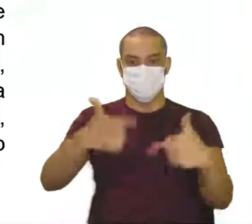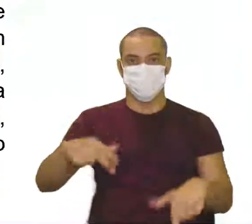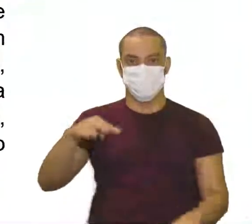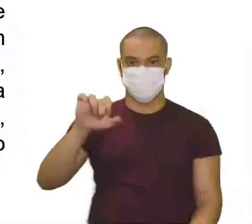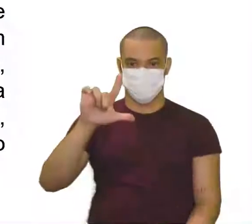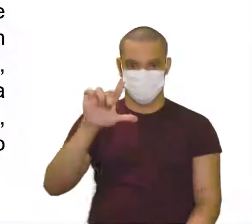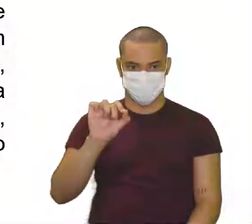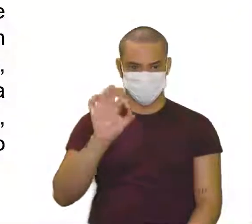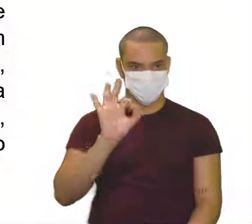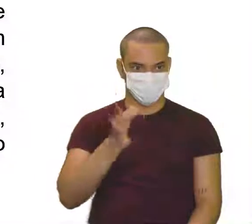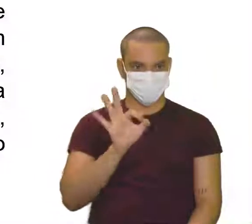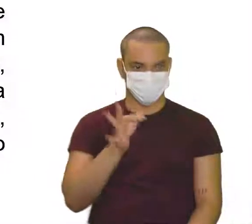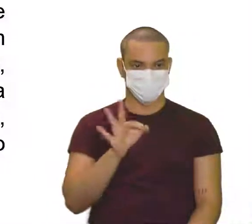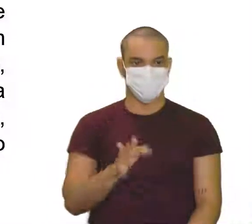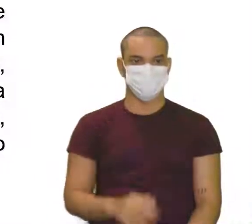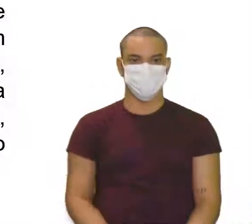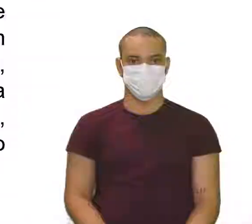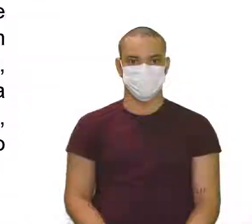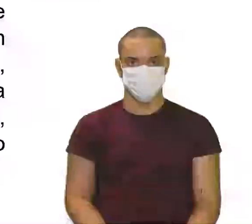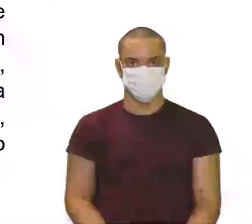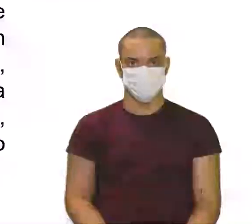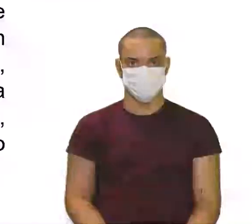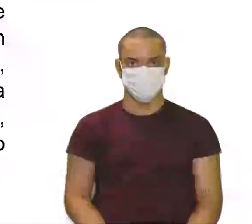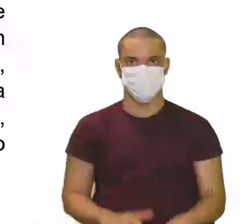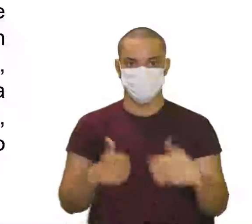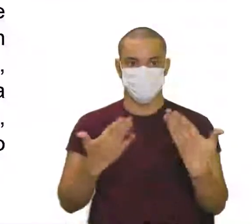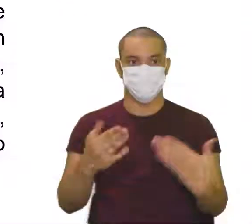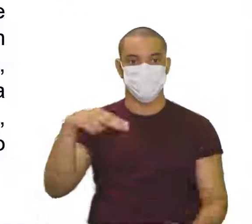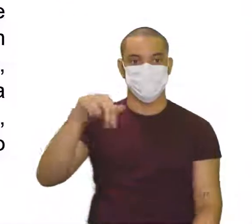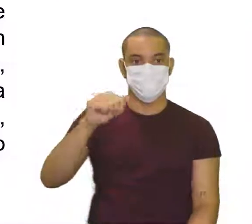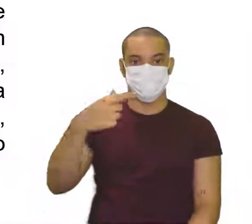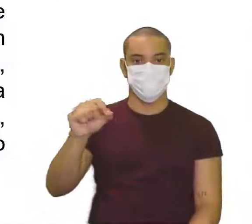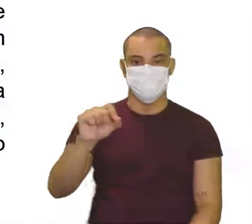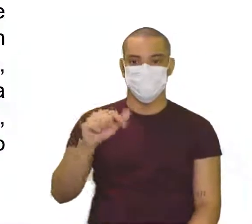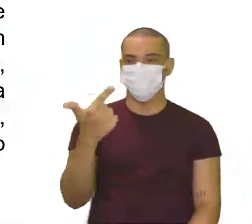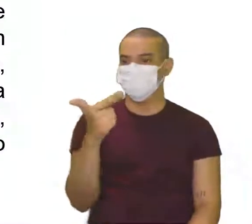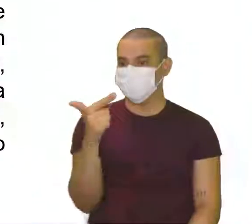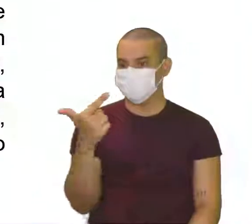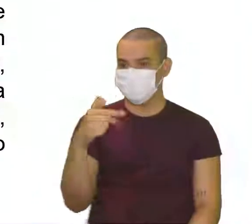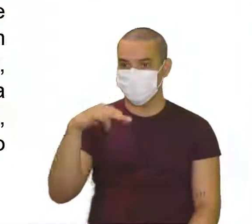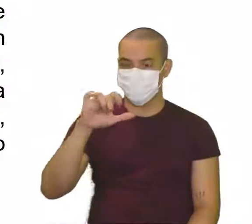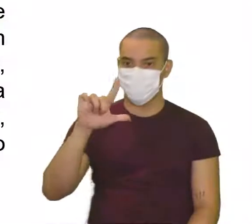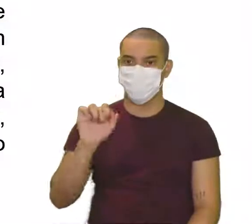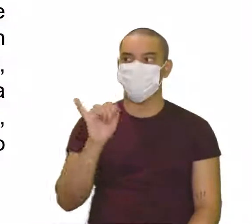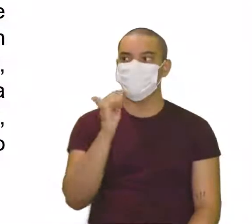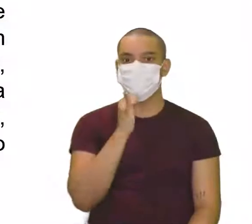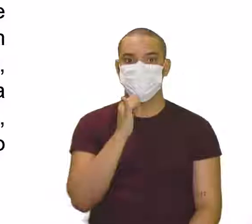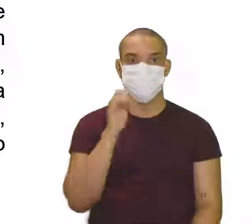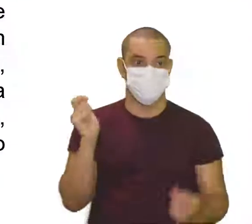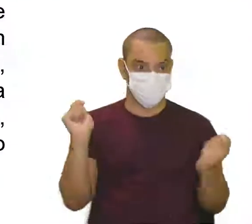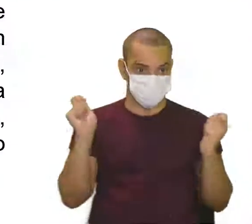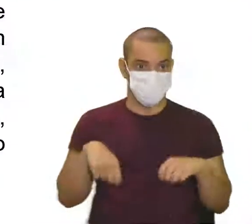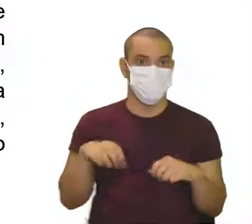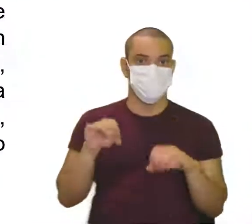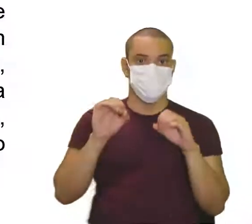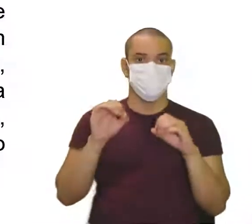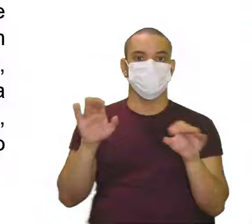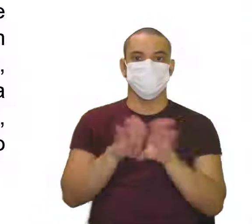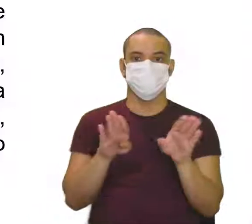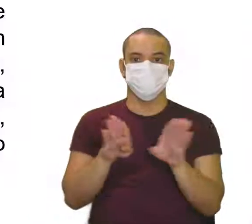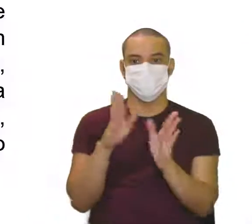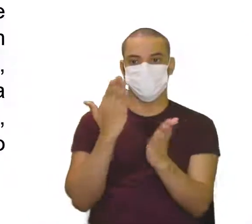Fechou? E aqui, pessoal, quando é que não vai ser nula? Vai ser nesse caso aqui. Olha só, mas podemos orientar o nosso